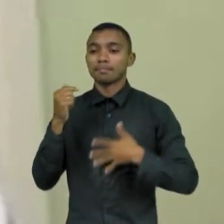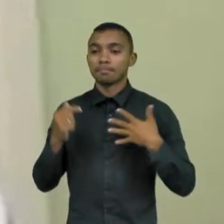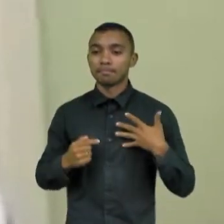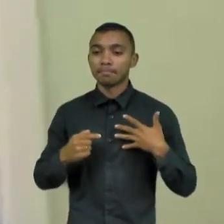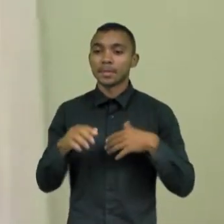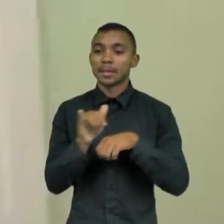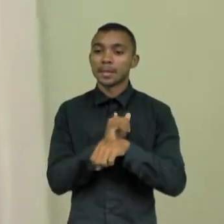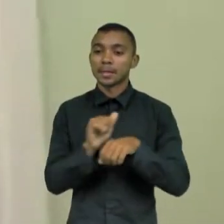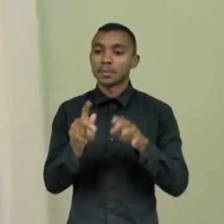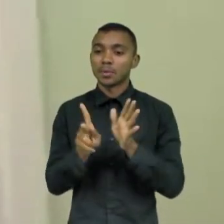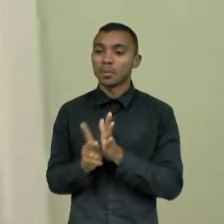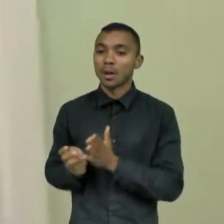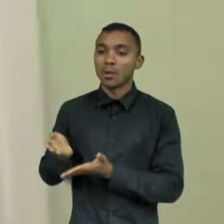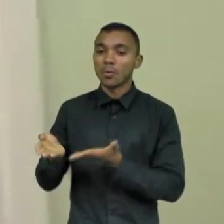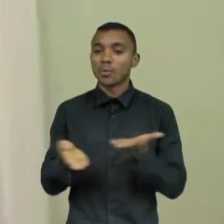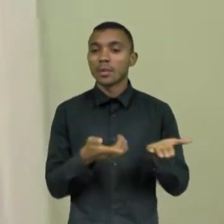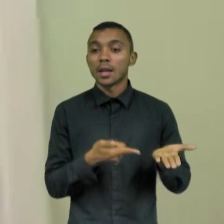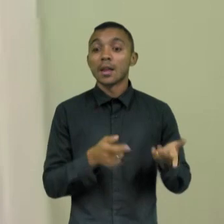medicações, DIU,